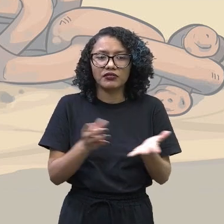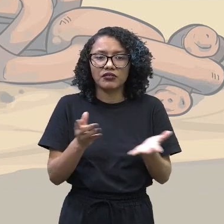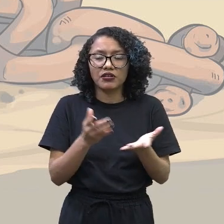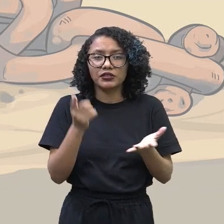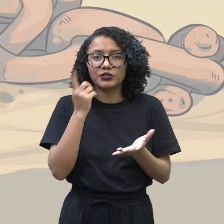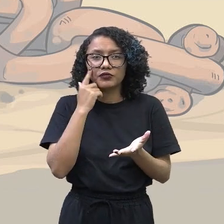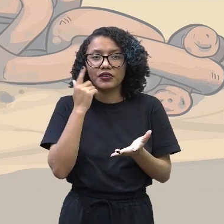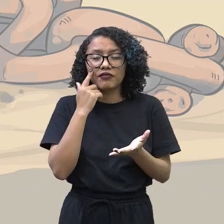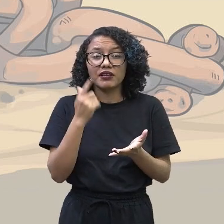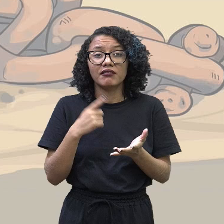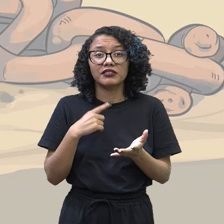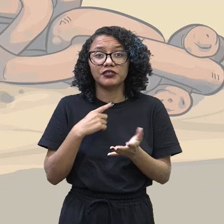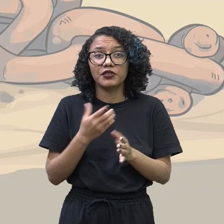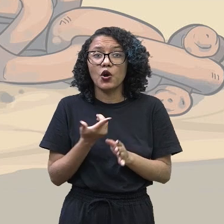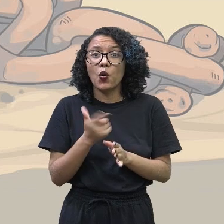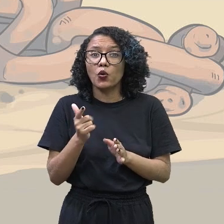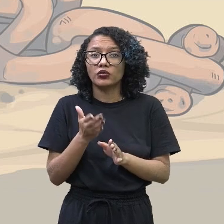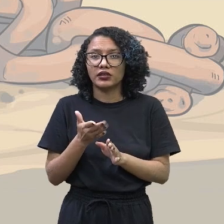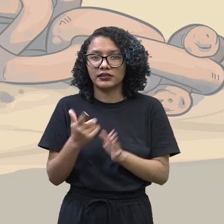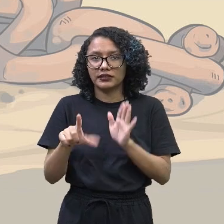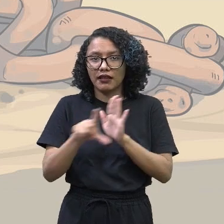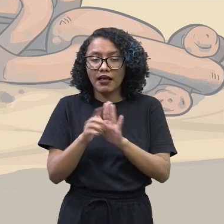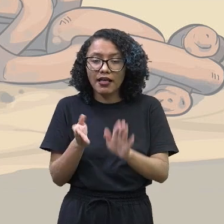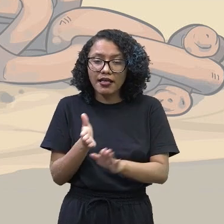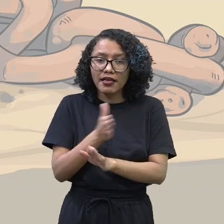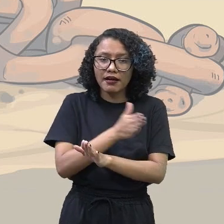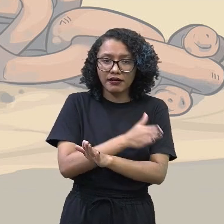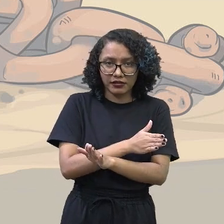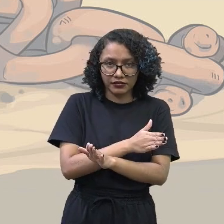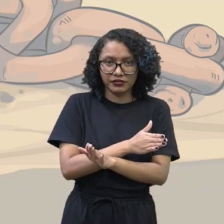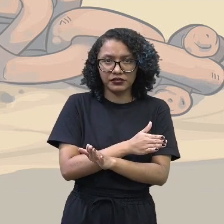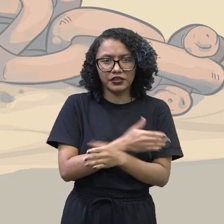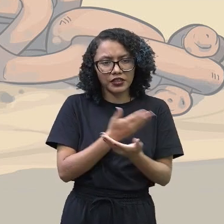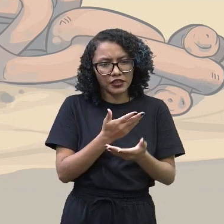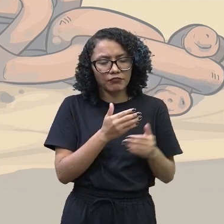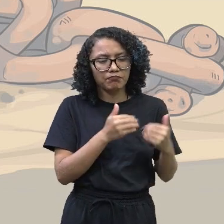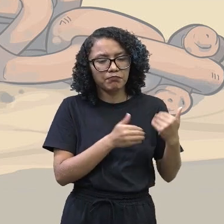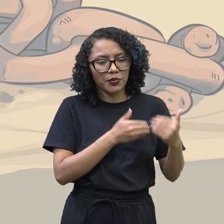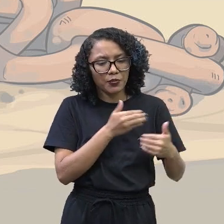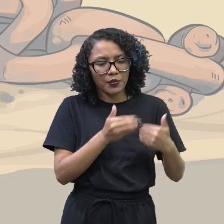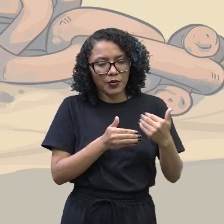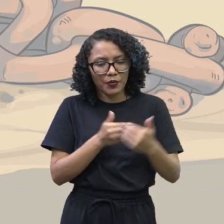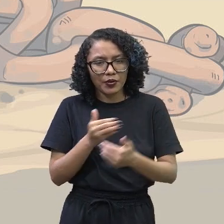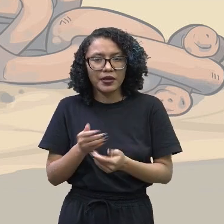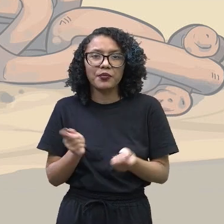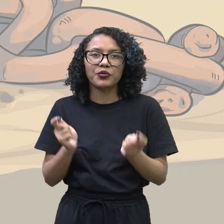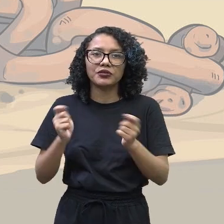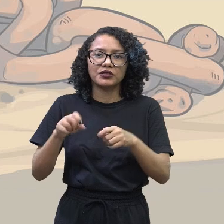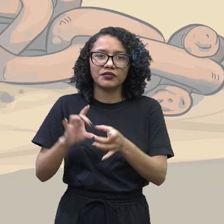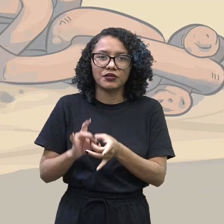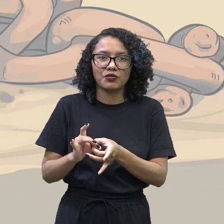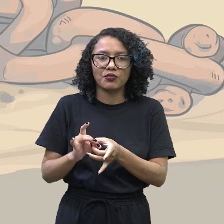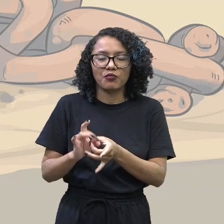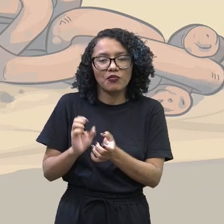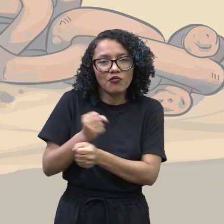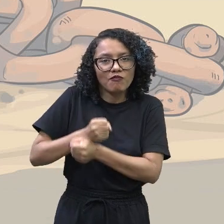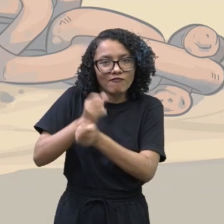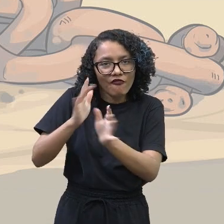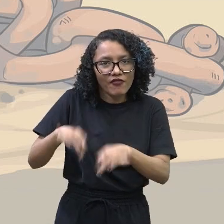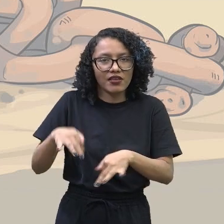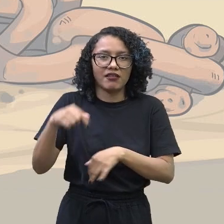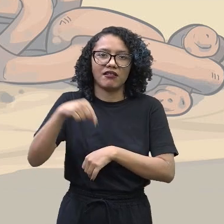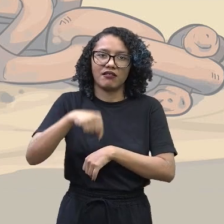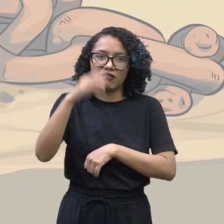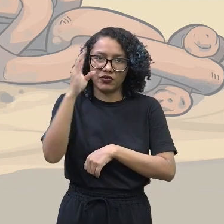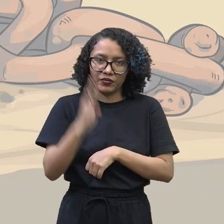que existiram várias leis que vai culminar, de fato, com o fim da escravização no nosso território. E essas leis